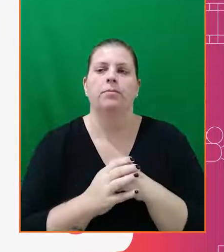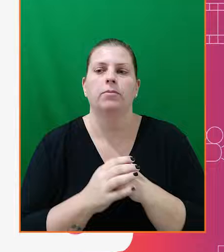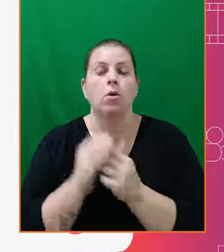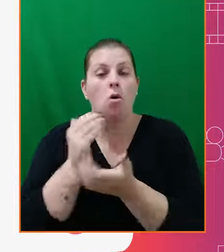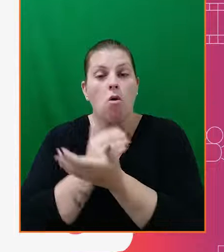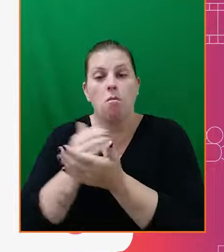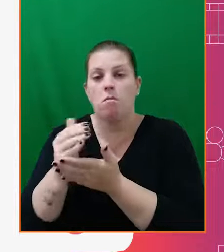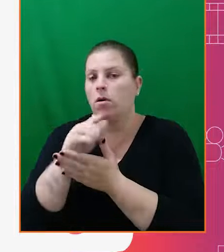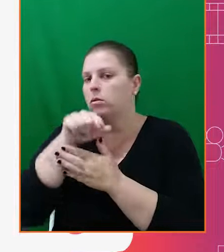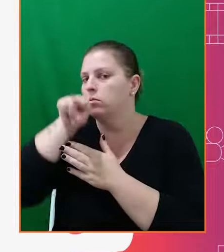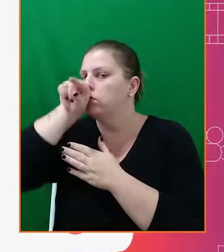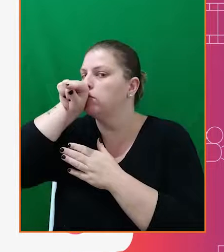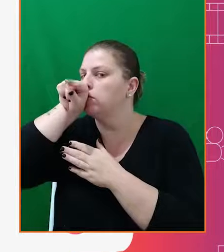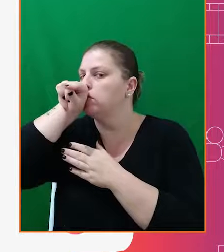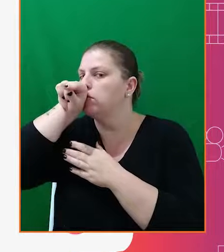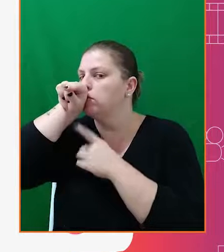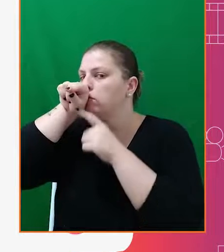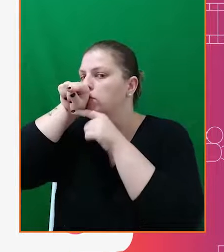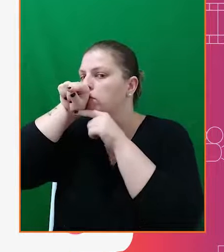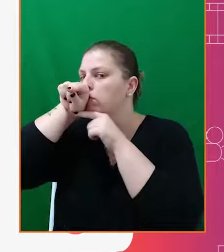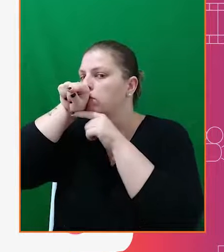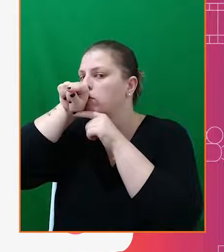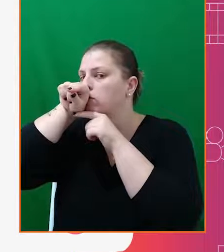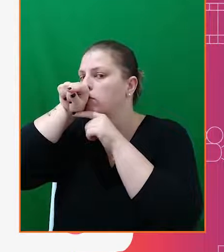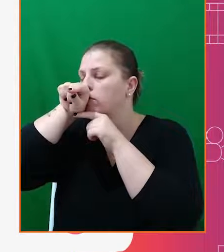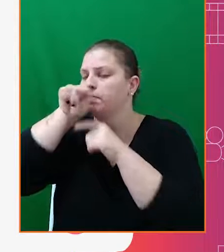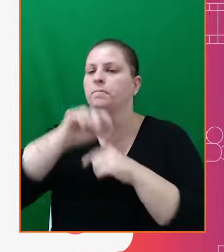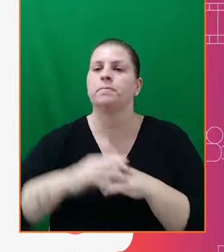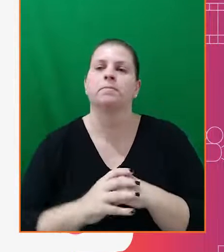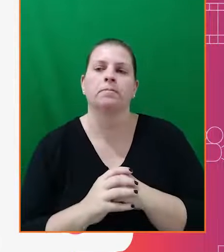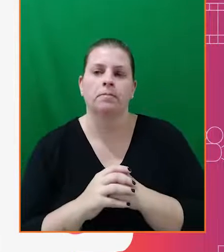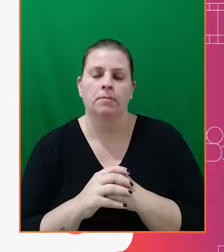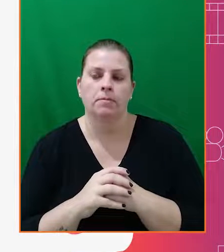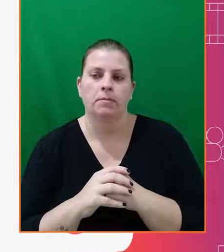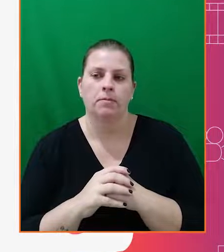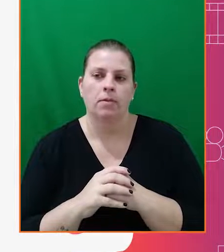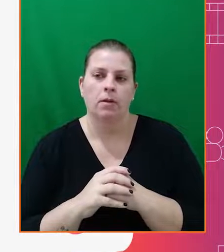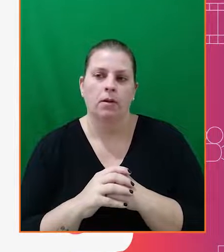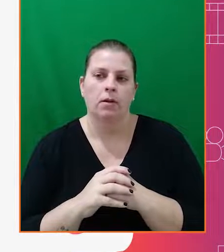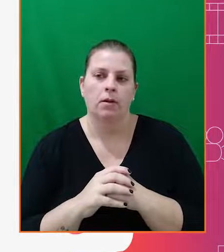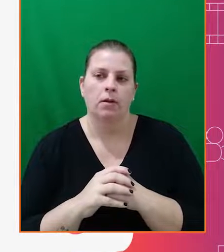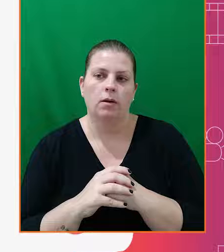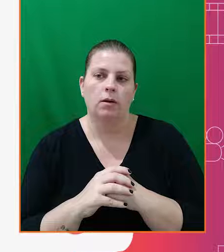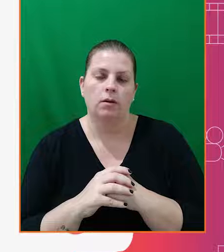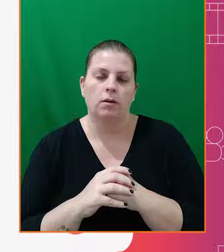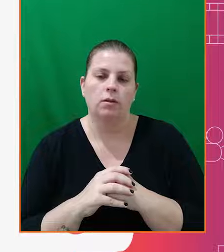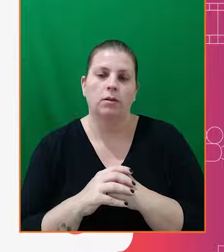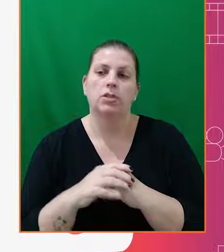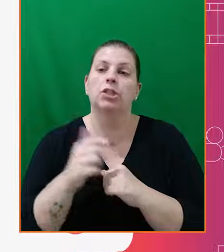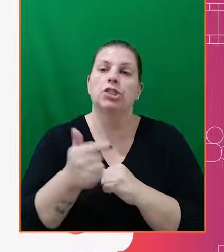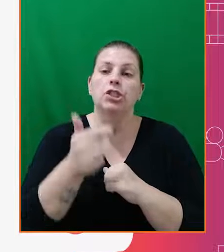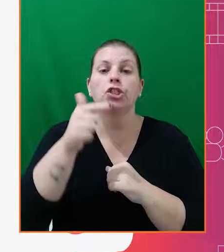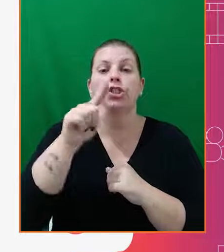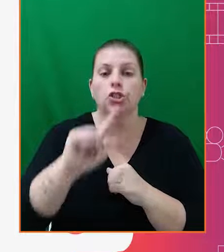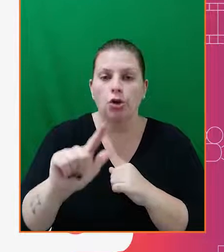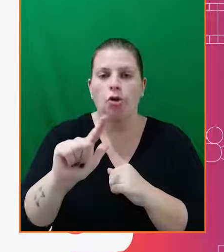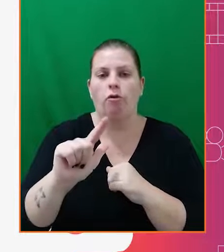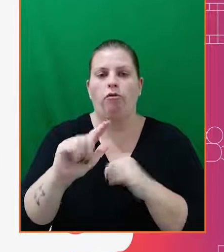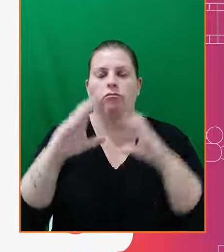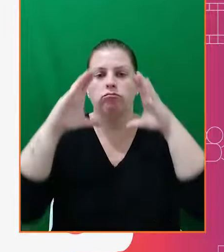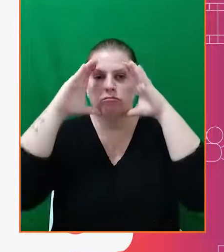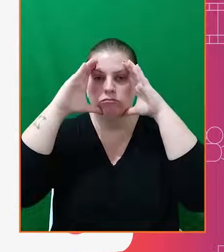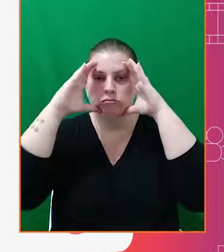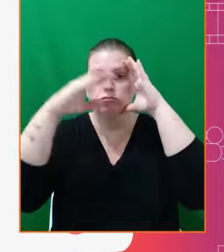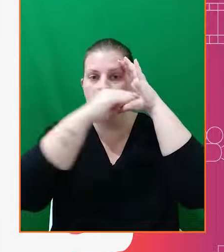Então, eu tenho aqui o início do bico do meu passarinho. Se eu dividir essa outra parte superior ainda na